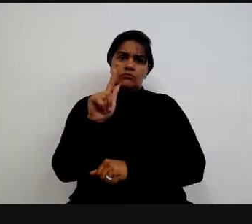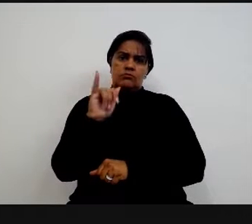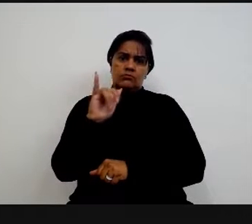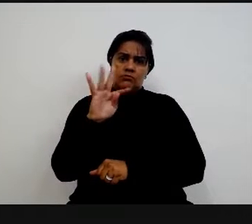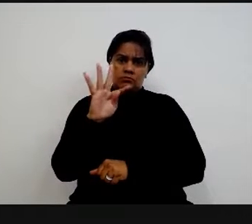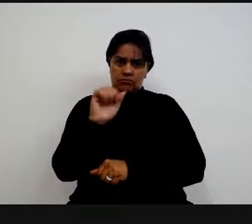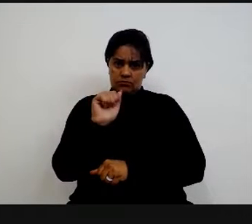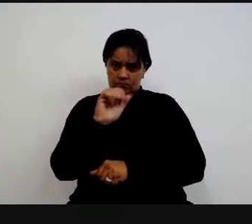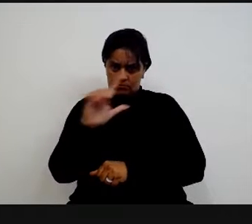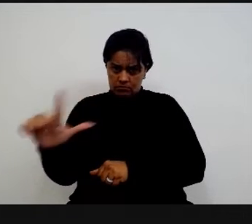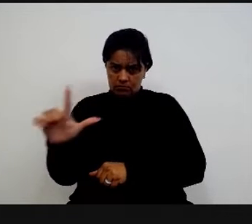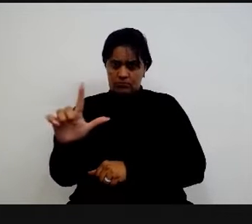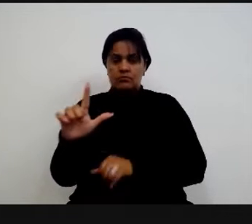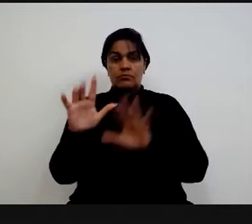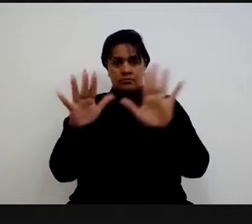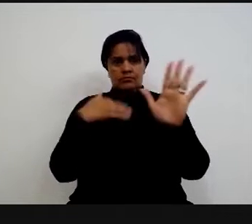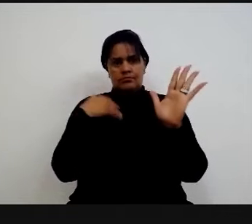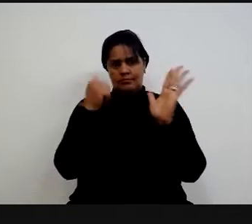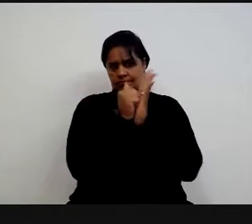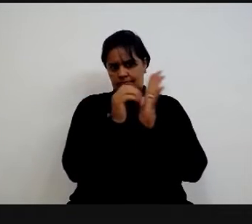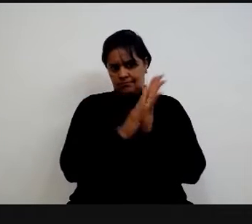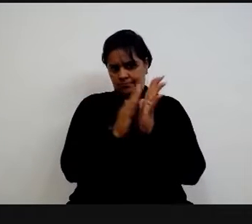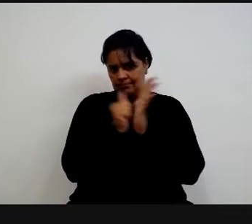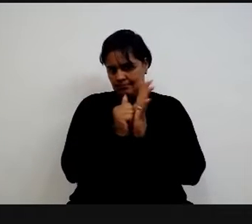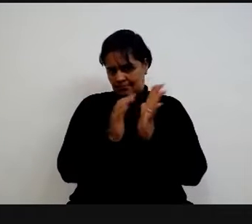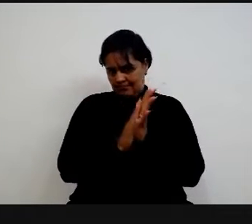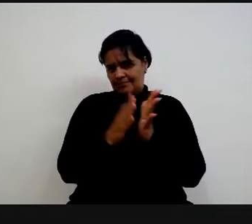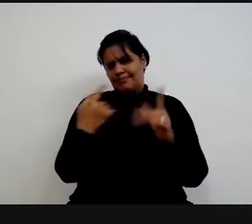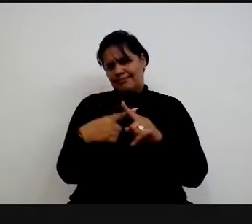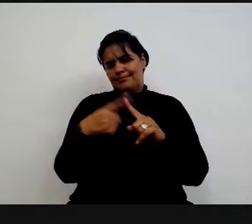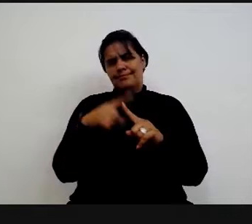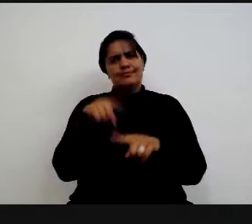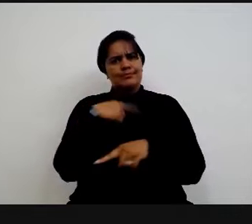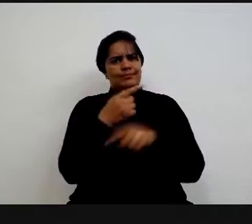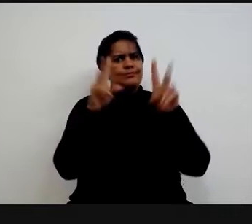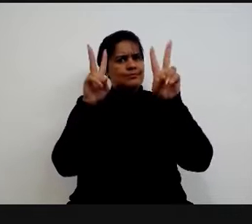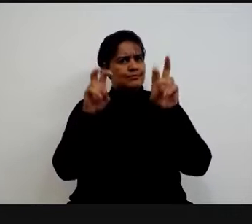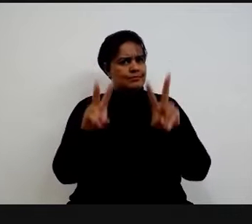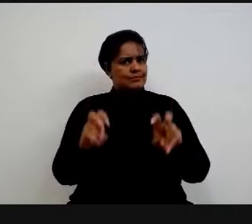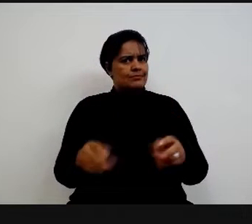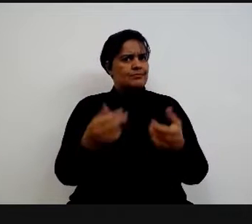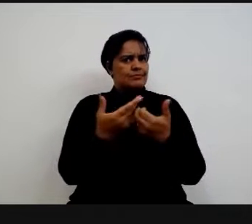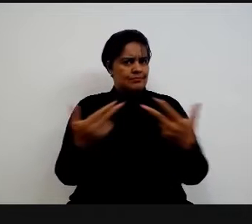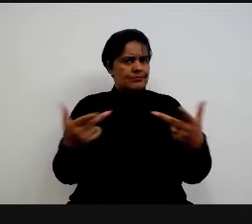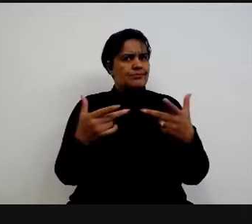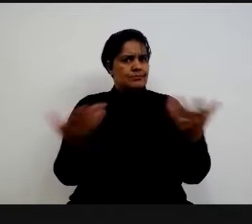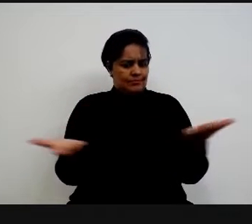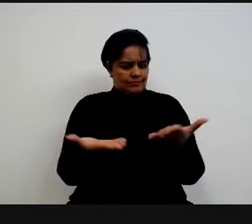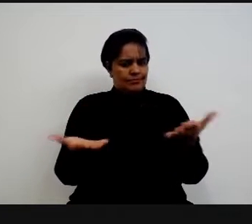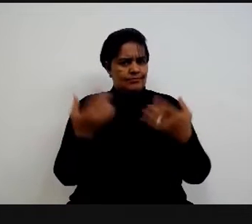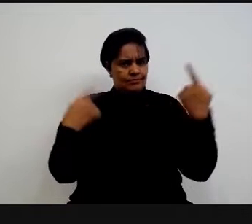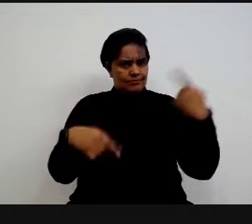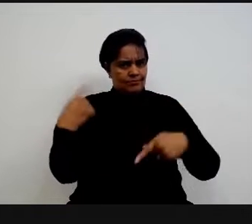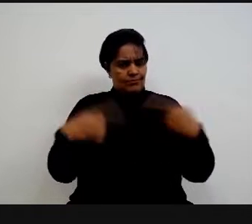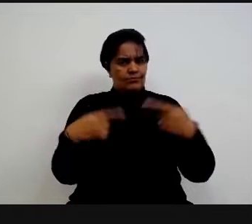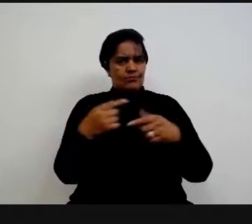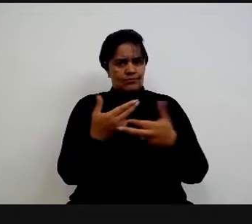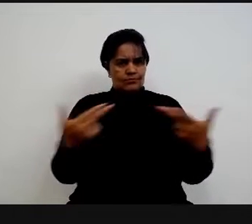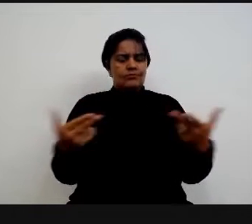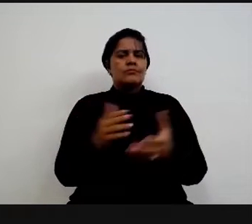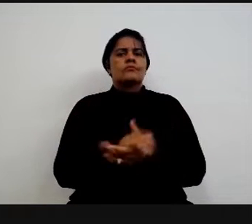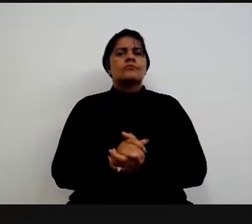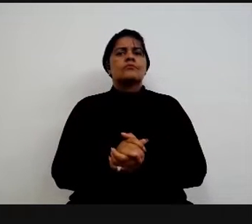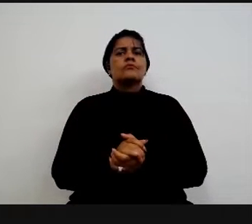muito. Eu anotei aqui, porque são muitas questões que a gente está discutindo atualmente, né, com essa questão de